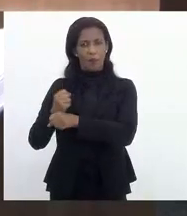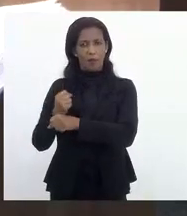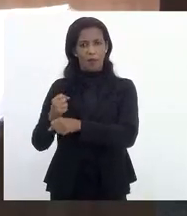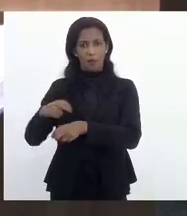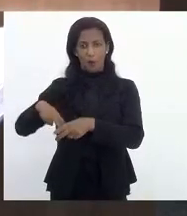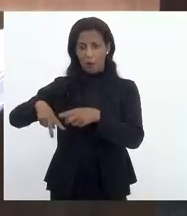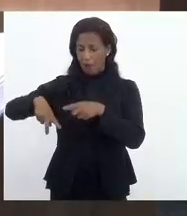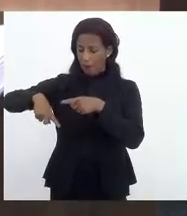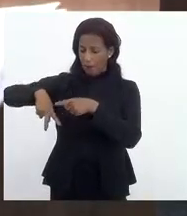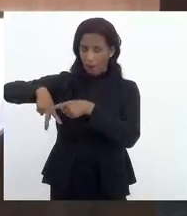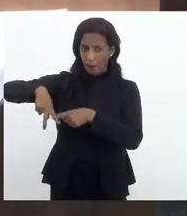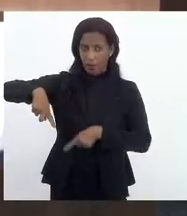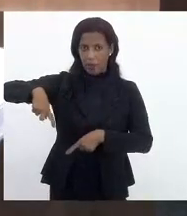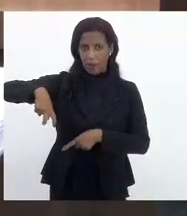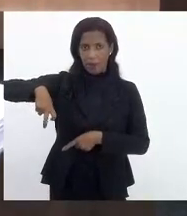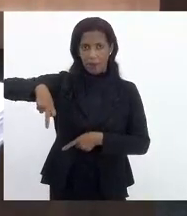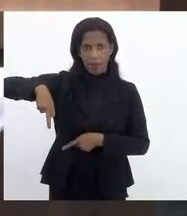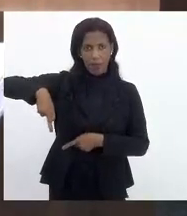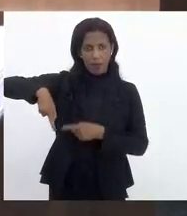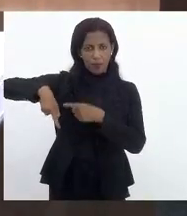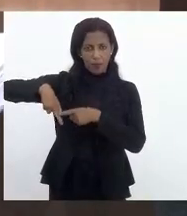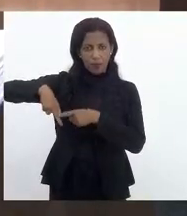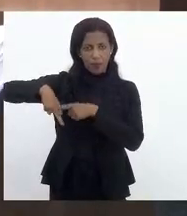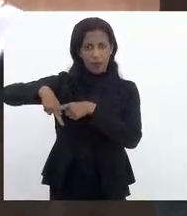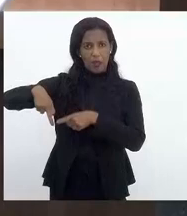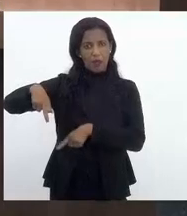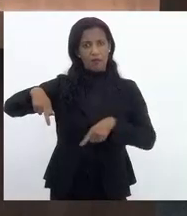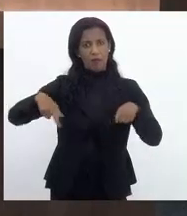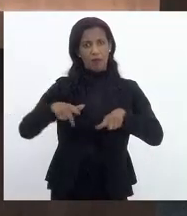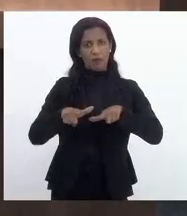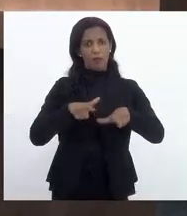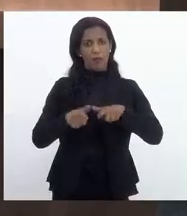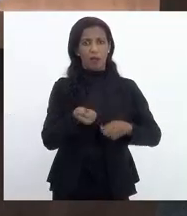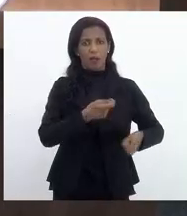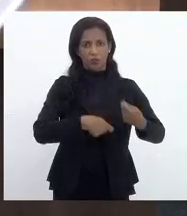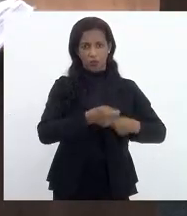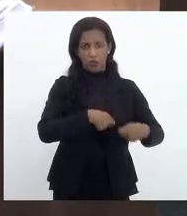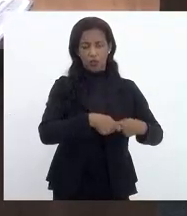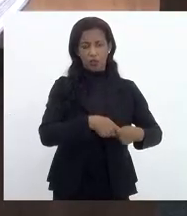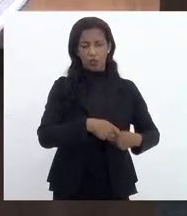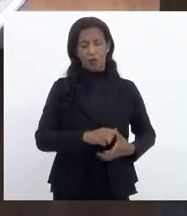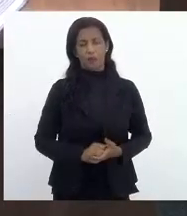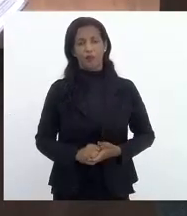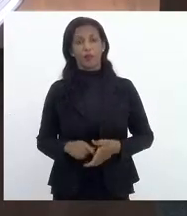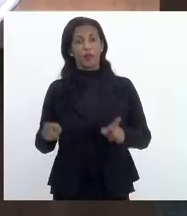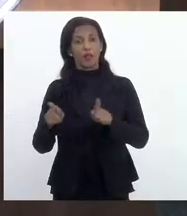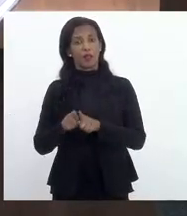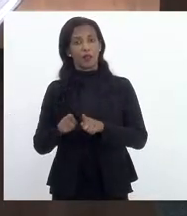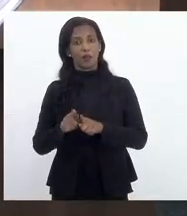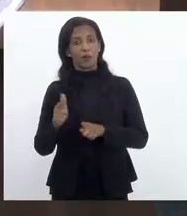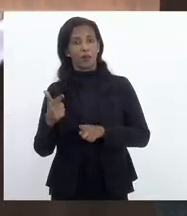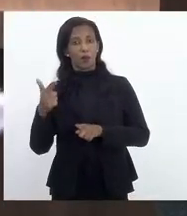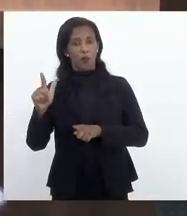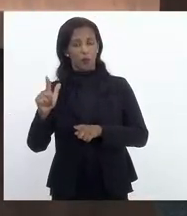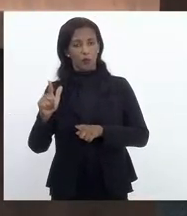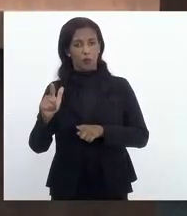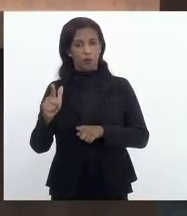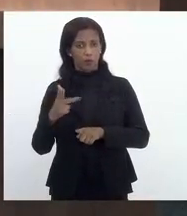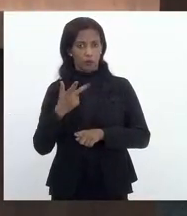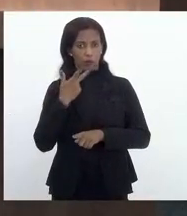perdeu uma perna ele pode ser adaptado por exemplo uma função administrativa EA última coisa que eu queria colocar